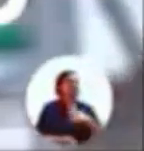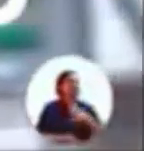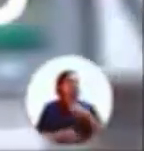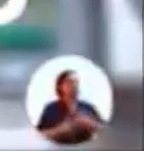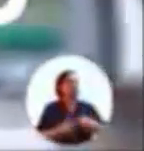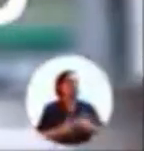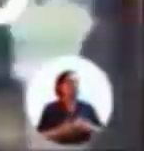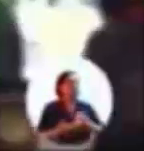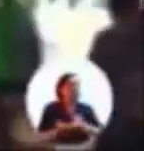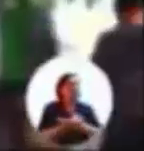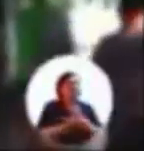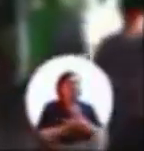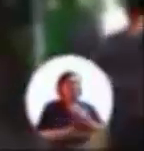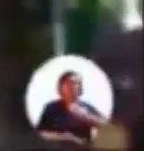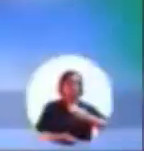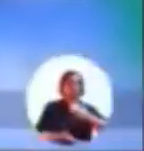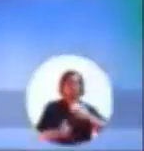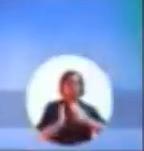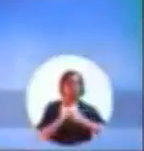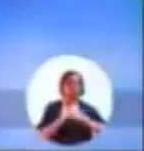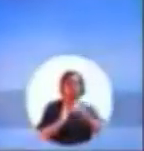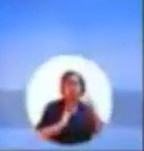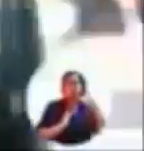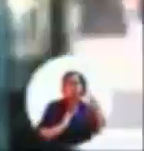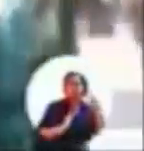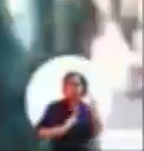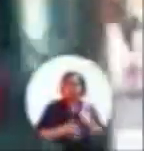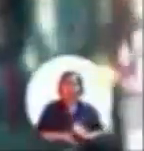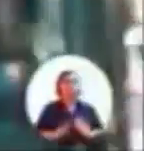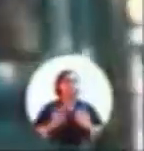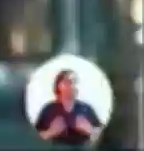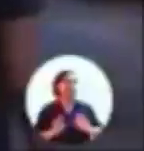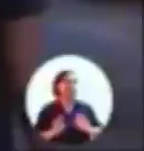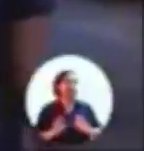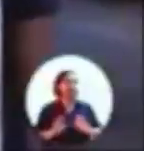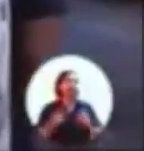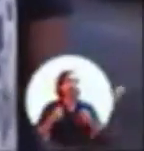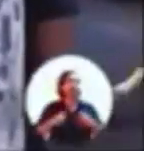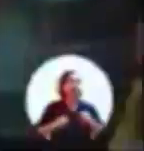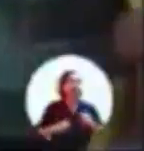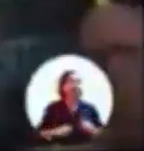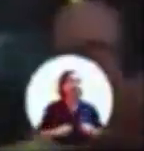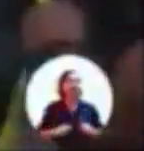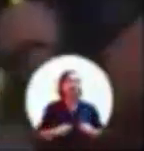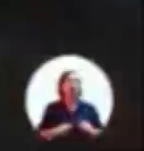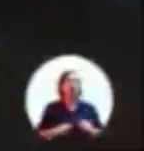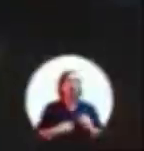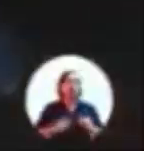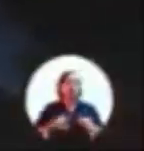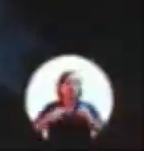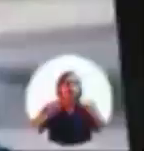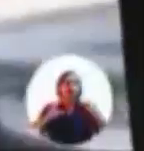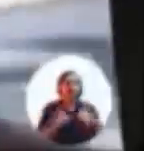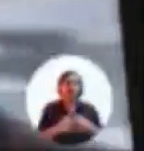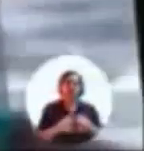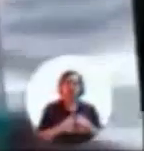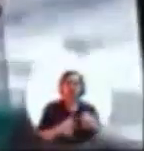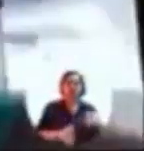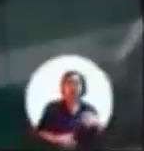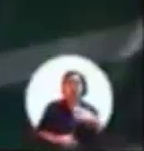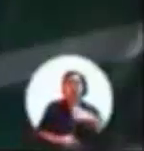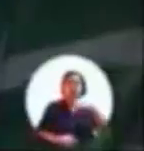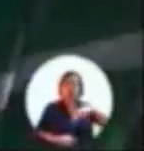público que existe em Cuiabá. Bom, hoje nós vamos mostrar que o cidadão cuiabano sofre na pele para ir e voltar do trabalho. Vem